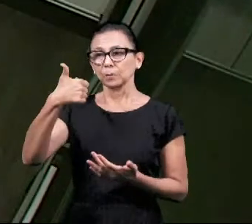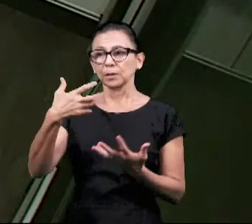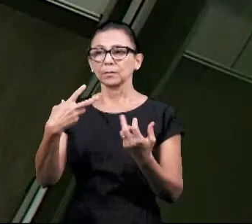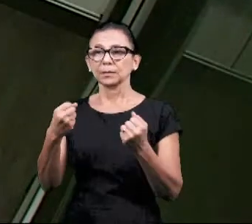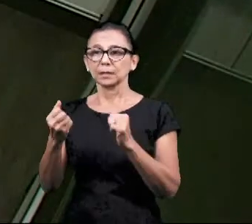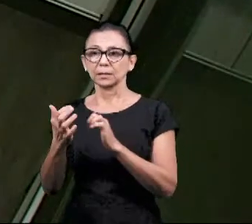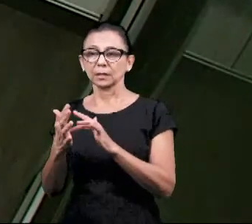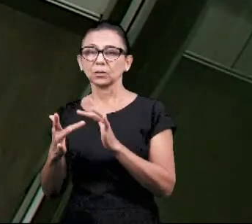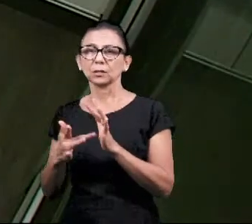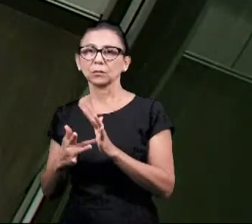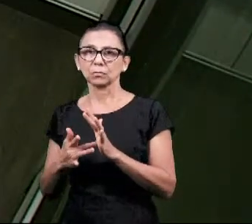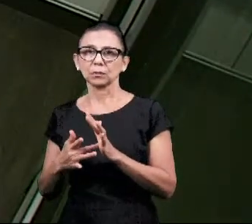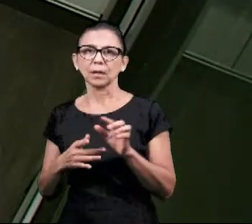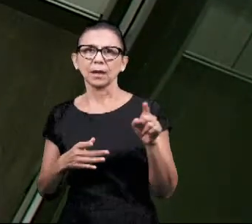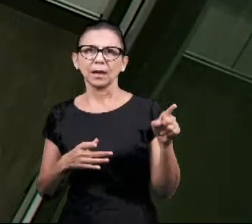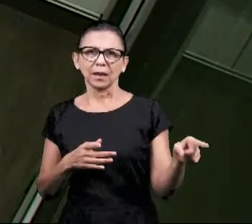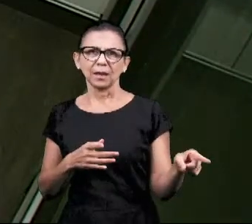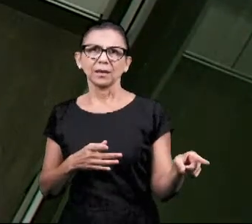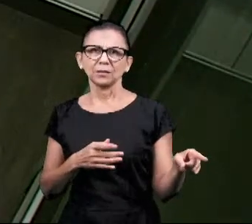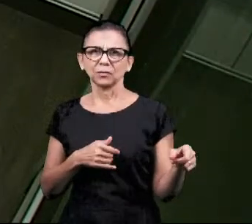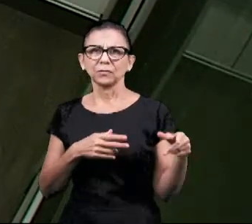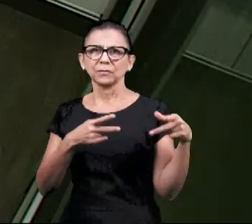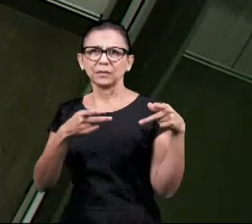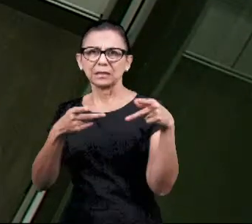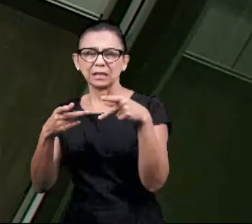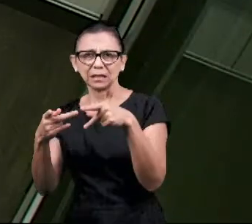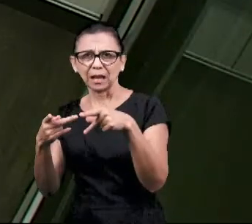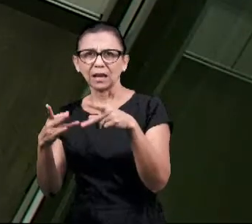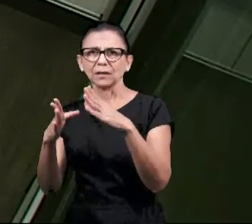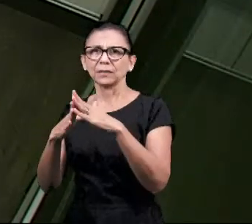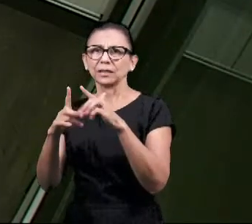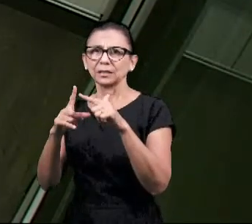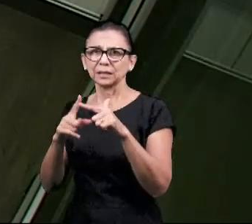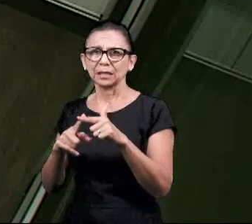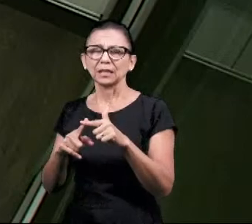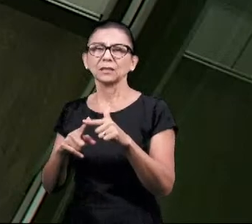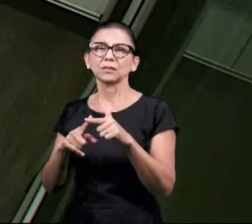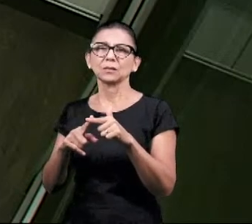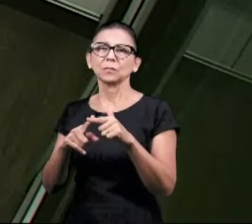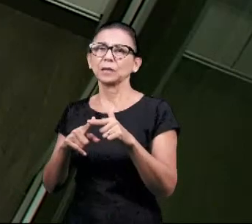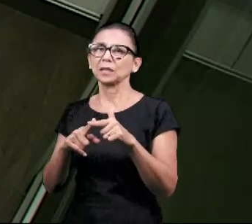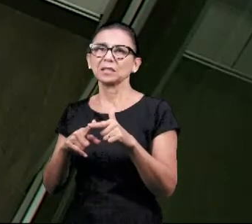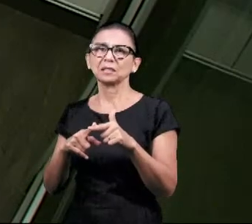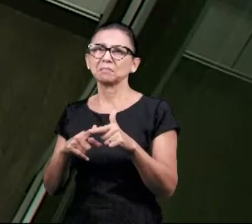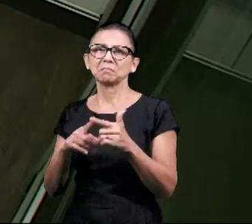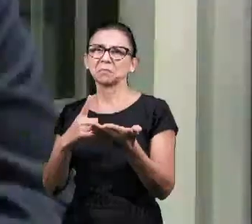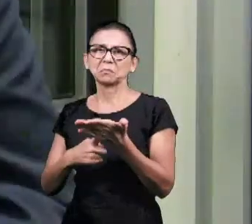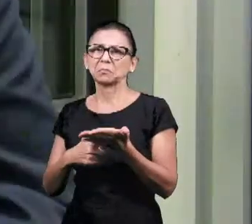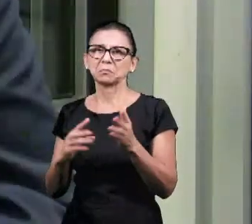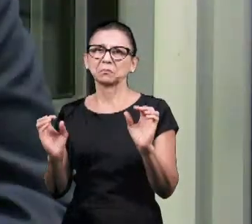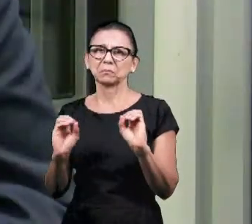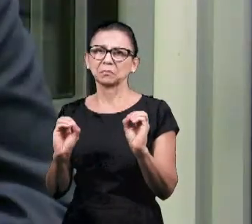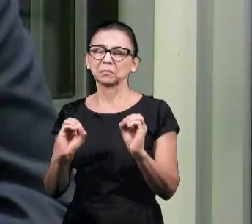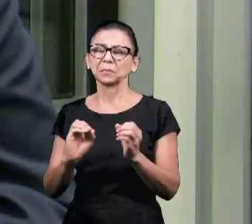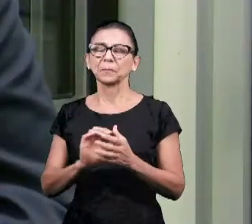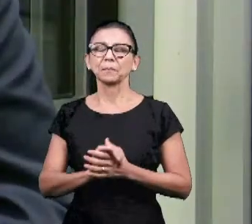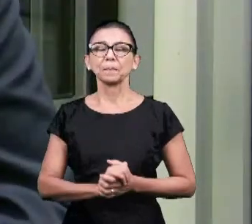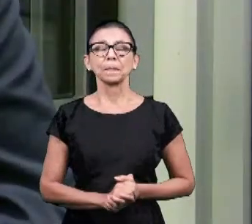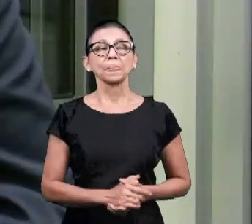já tivesse ido à igreja, ainda não tinha se convertido. Eu não sabia que ele tinha ido à igreja. E eu, num determinado